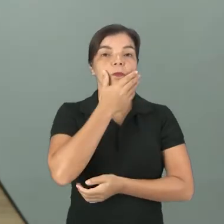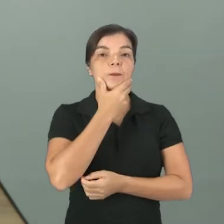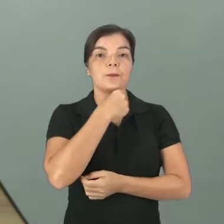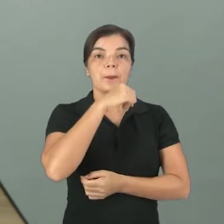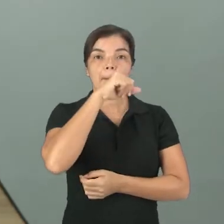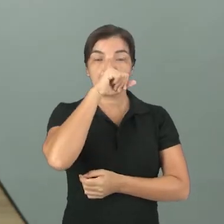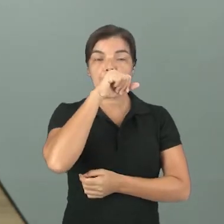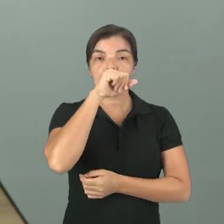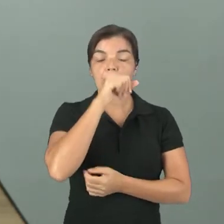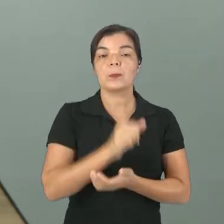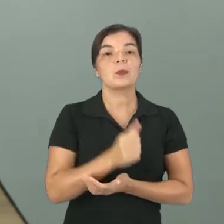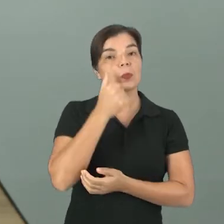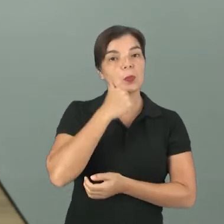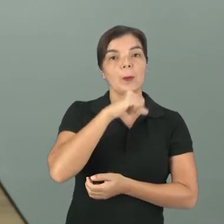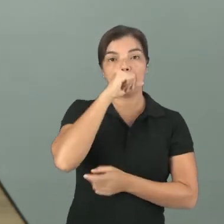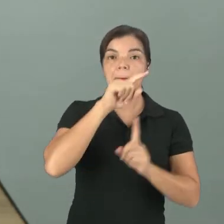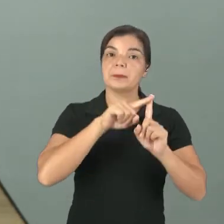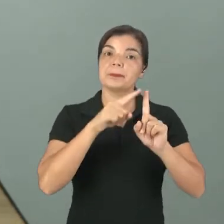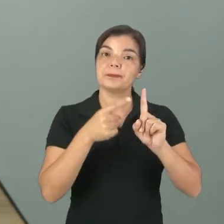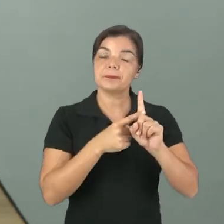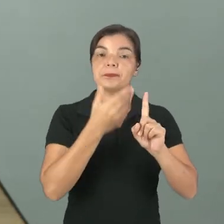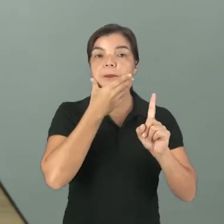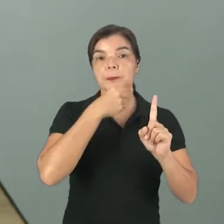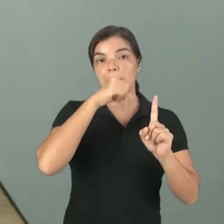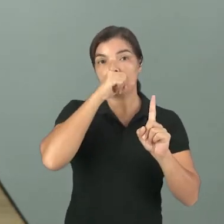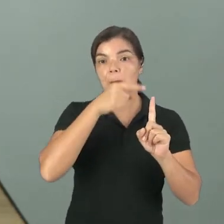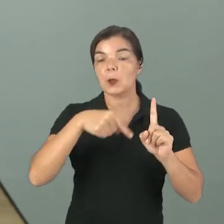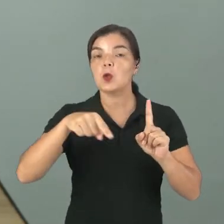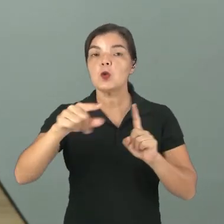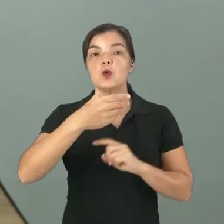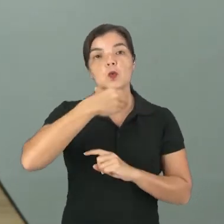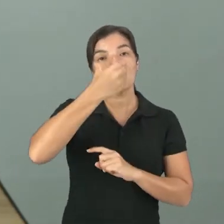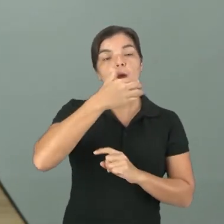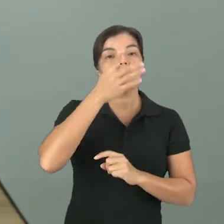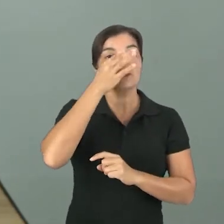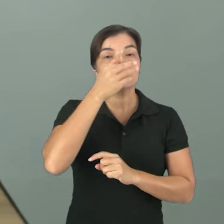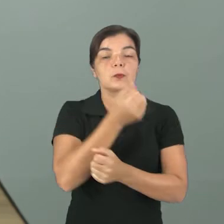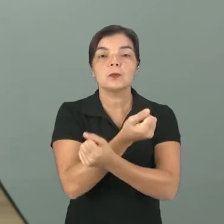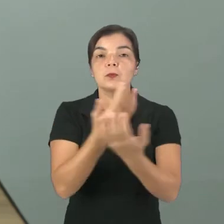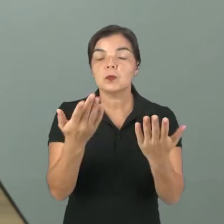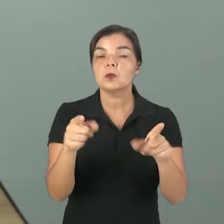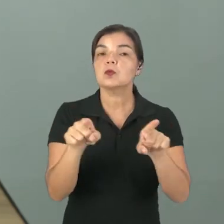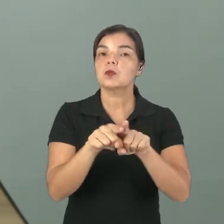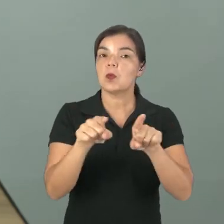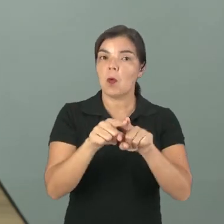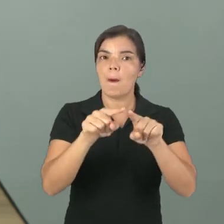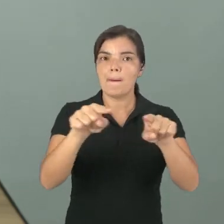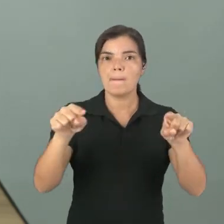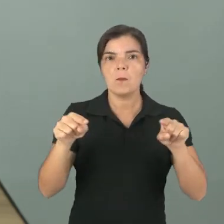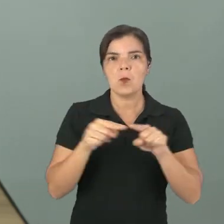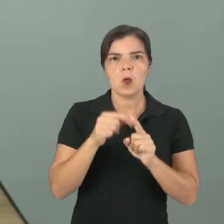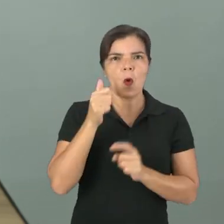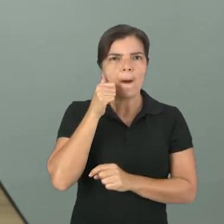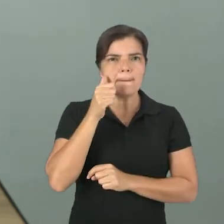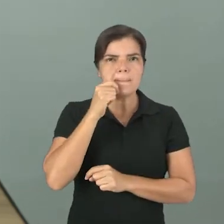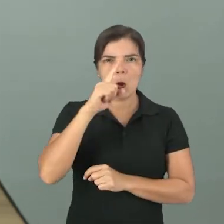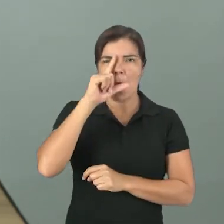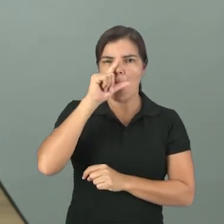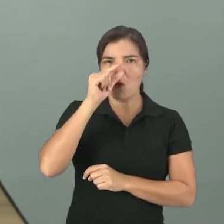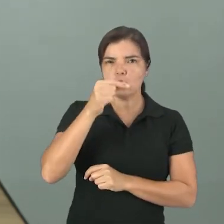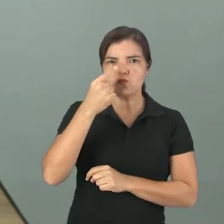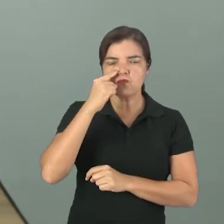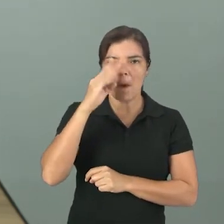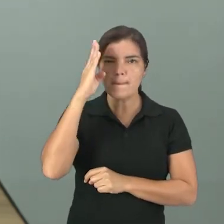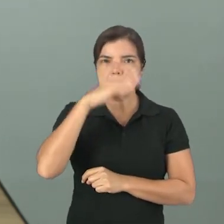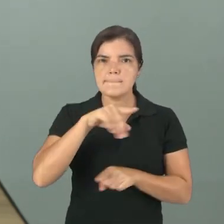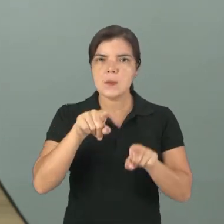pais, a mãe dela estava grávida e o seu pai ia pegar frutos e flores para sua mãe. E nesse terreno morava uma bruxa muito má. E